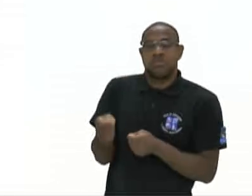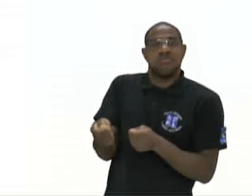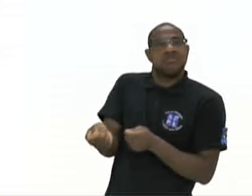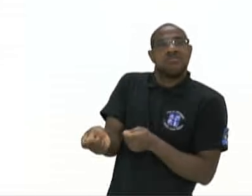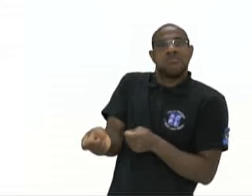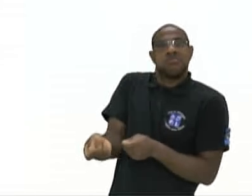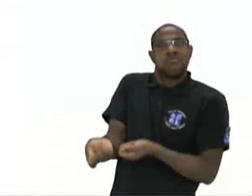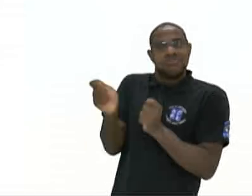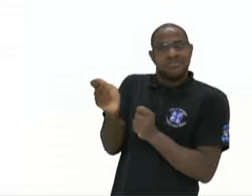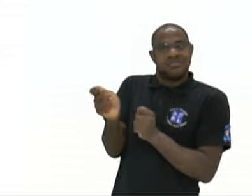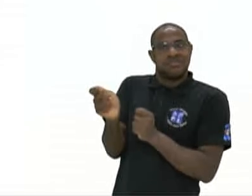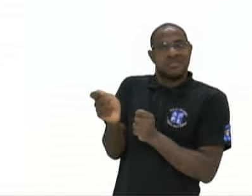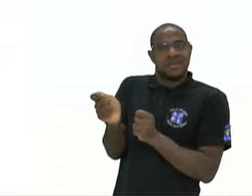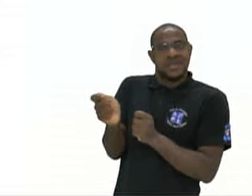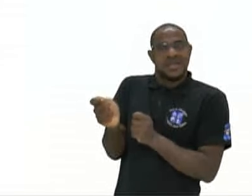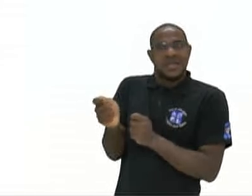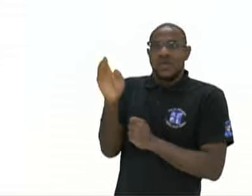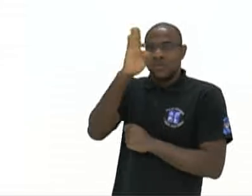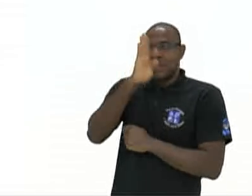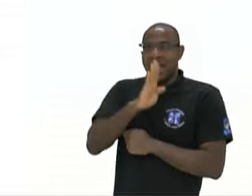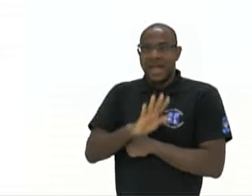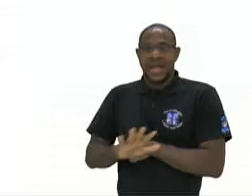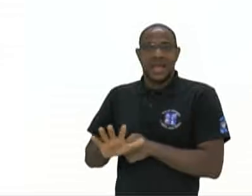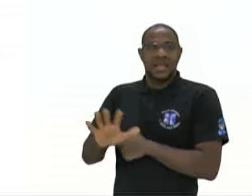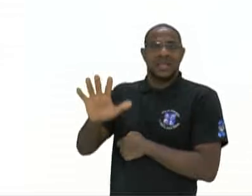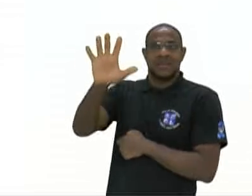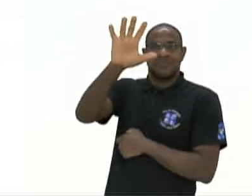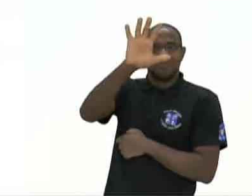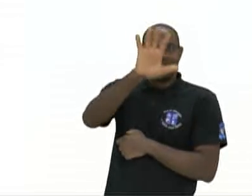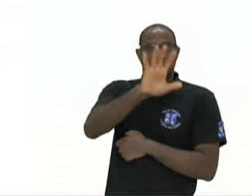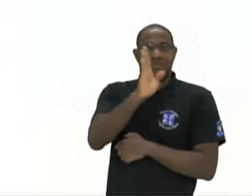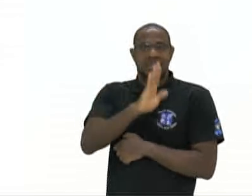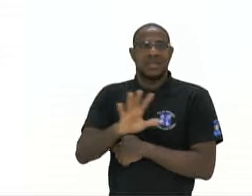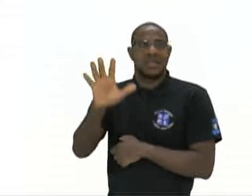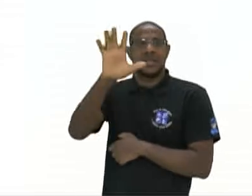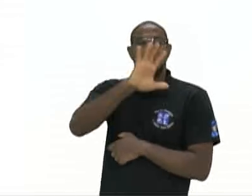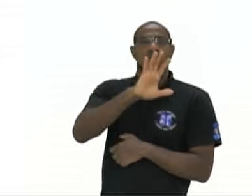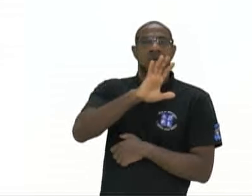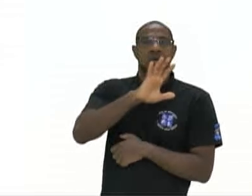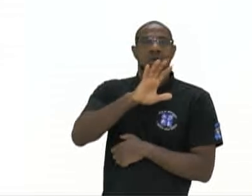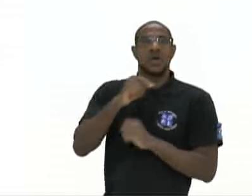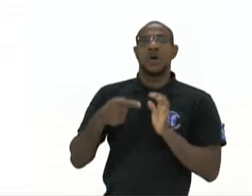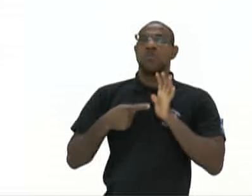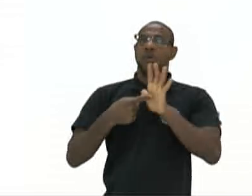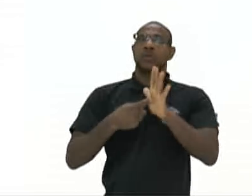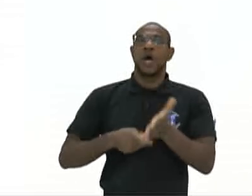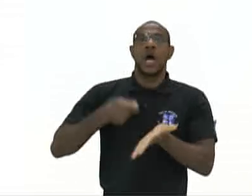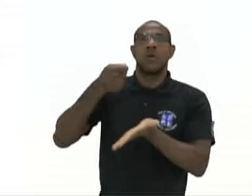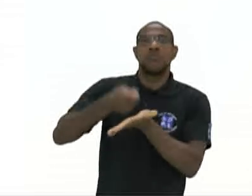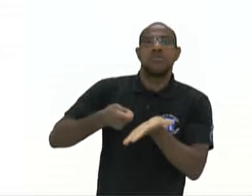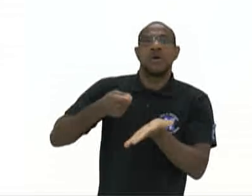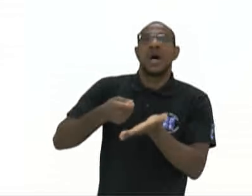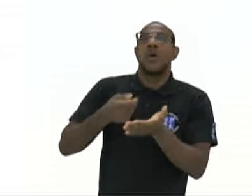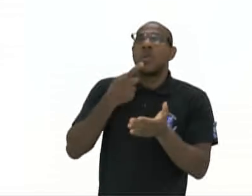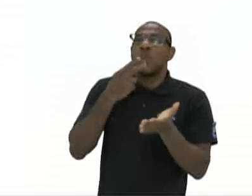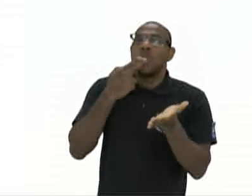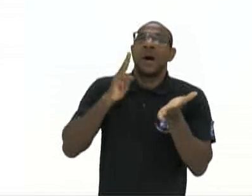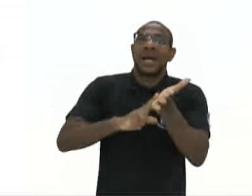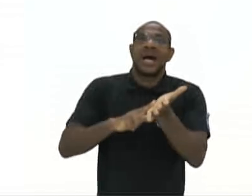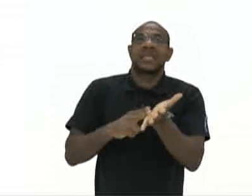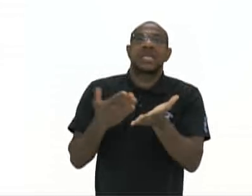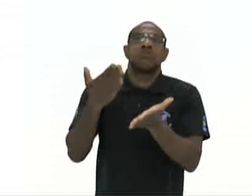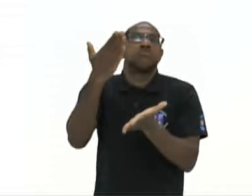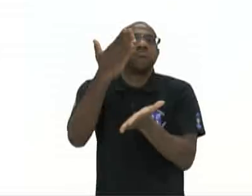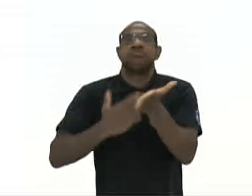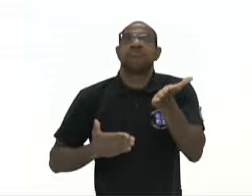pescadoras artesanais do Brasil, MPP, manifesta carta de repúdio ao desastre ambiental